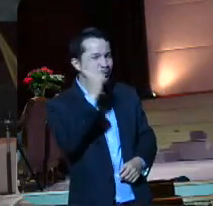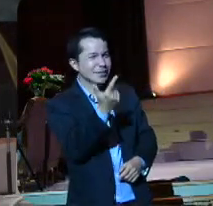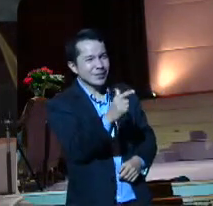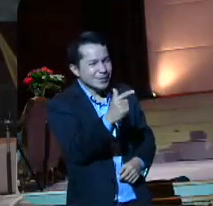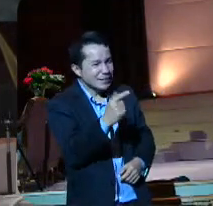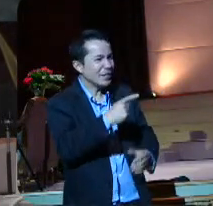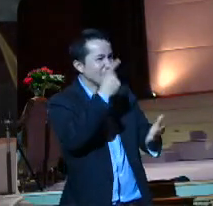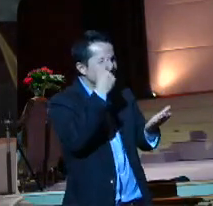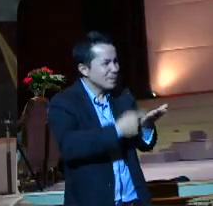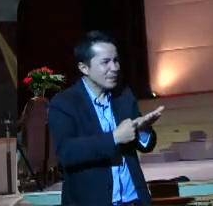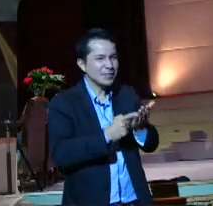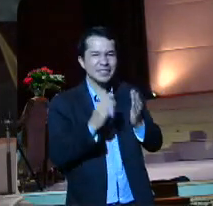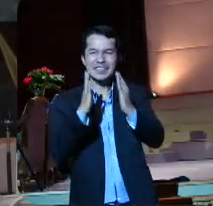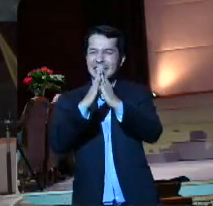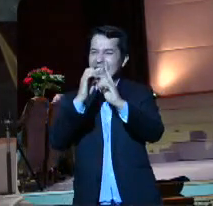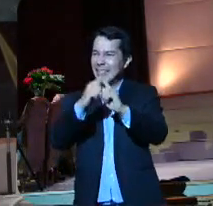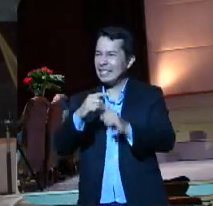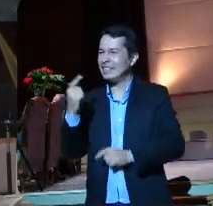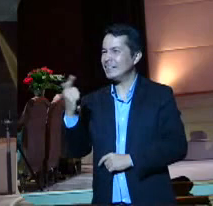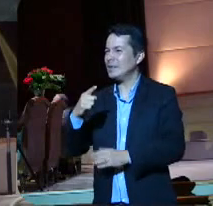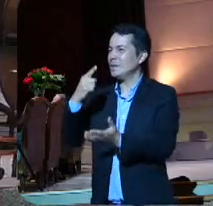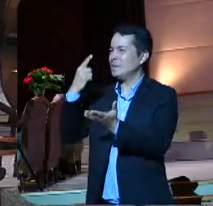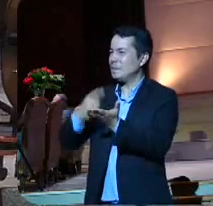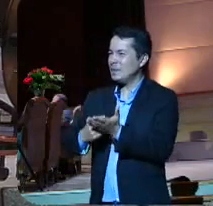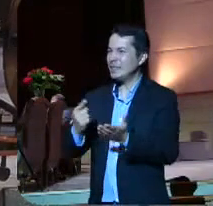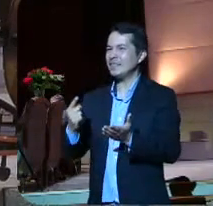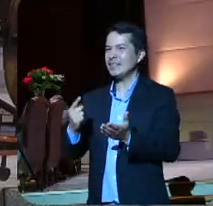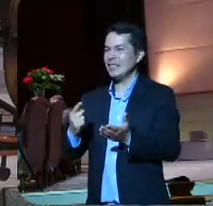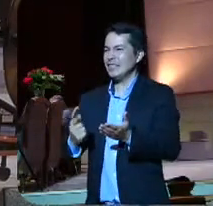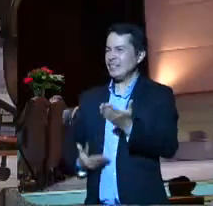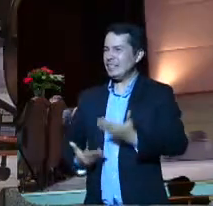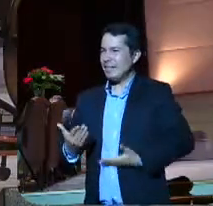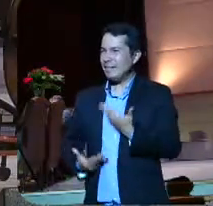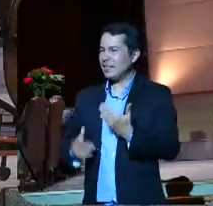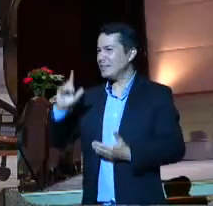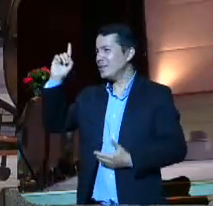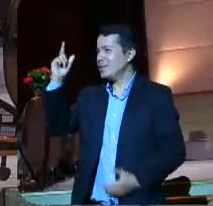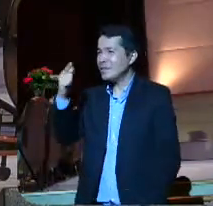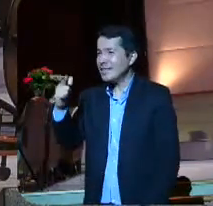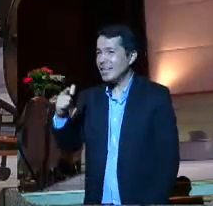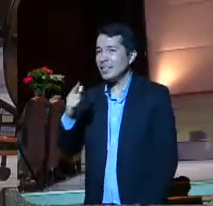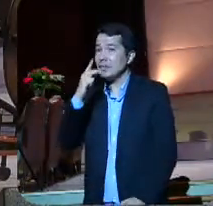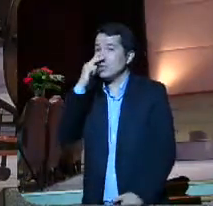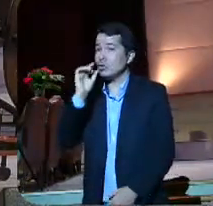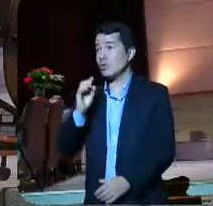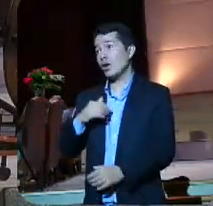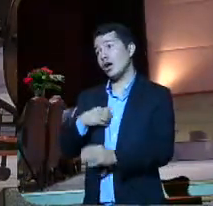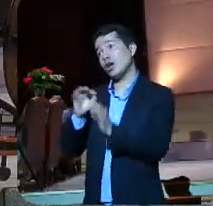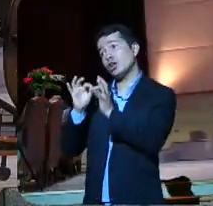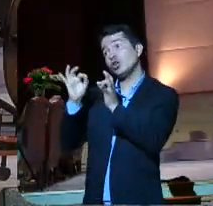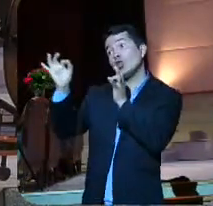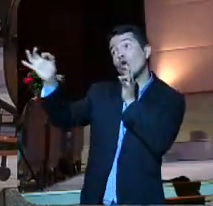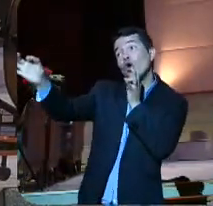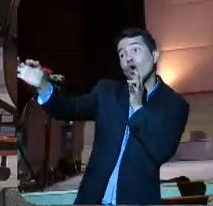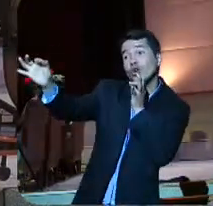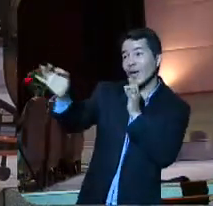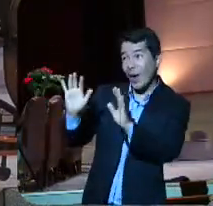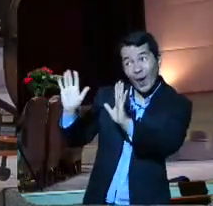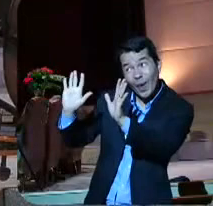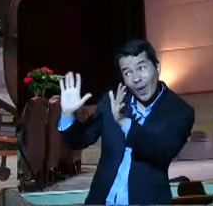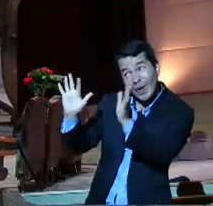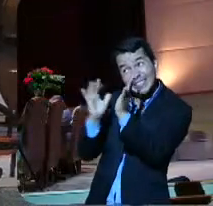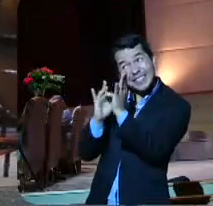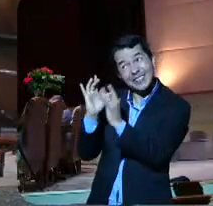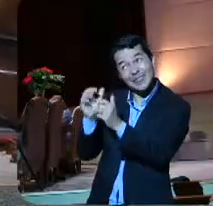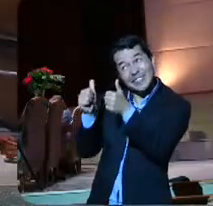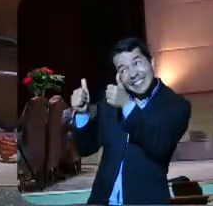Deus, não tem compromisso com a missão. E eles tentam seguir a Jesus de longe. Olha, eu tenho uma vida bonita, eu tento